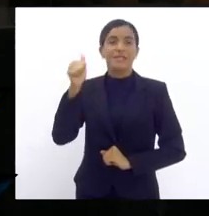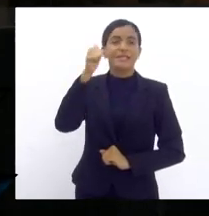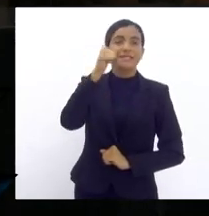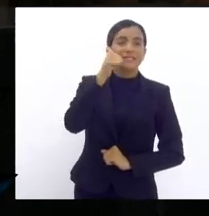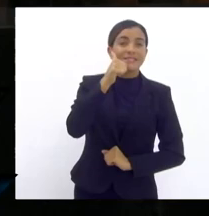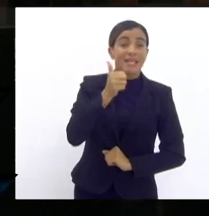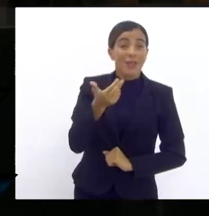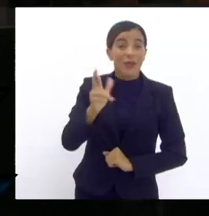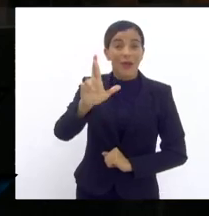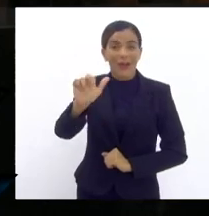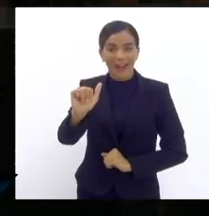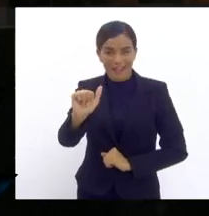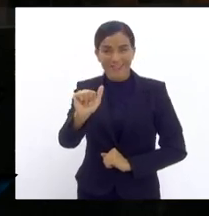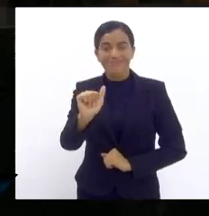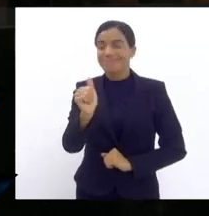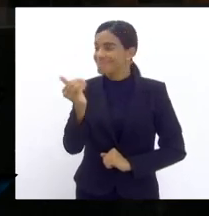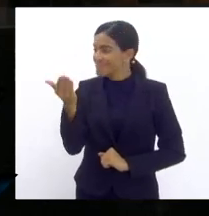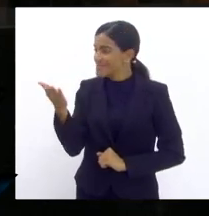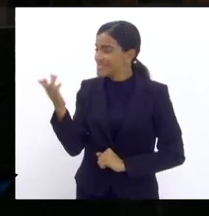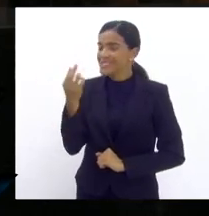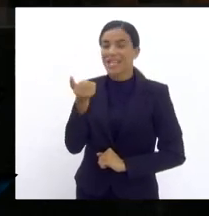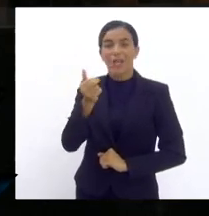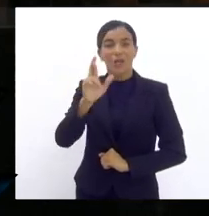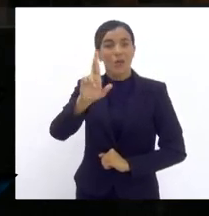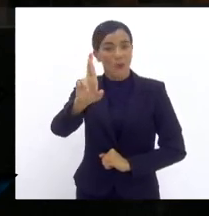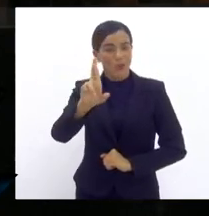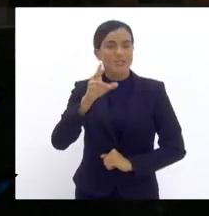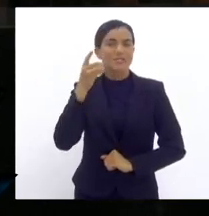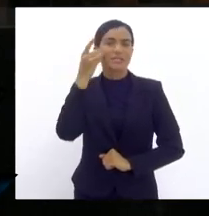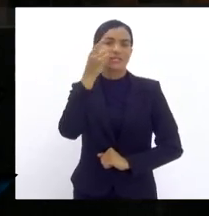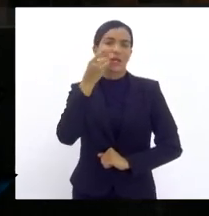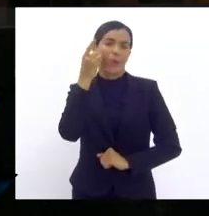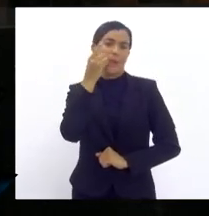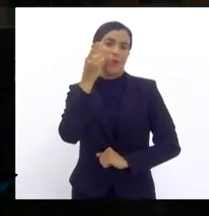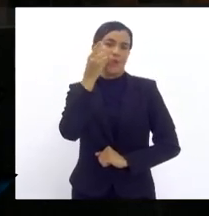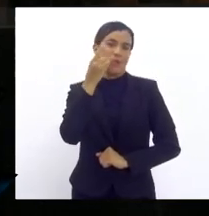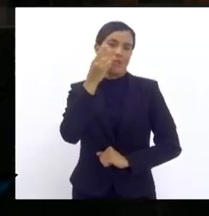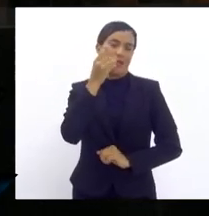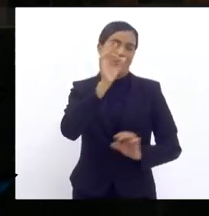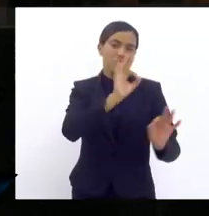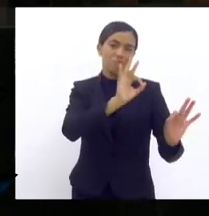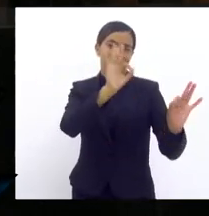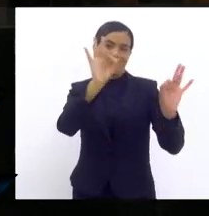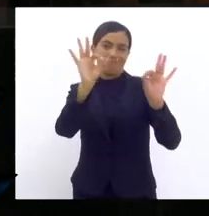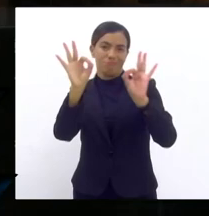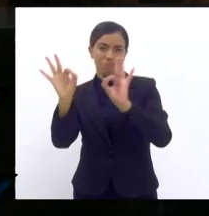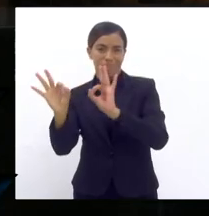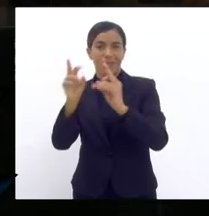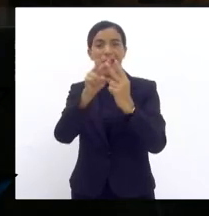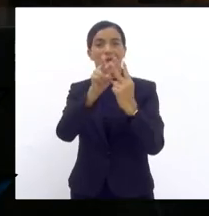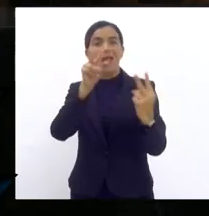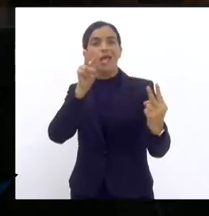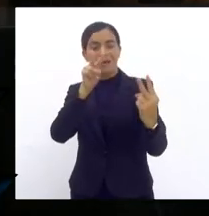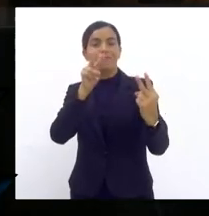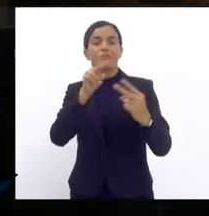e senhores deputados que nos assistem de forma remota